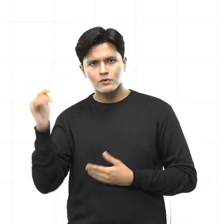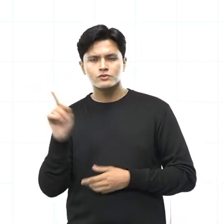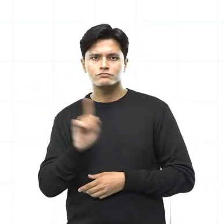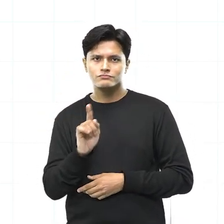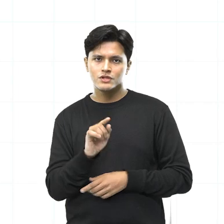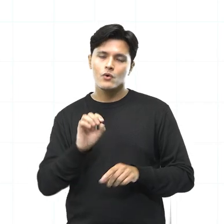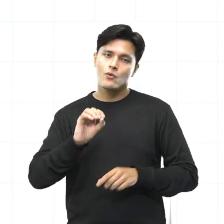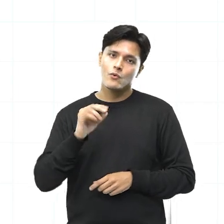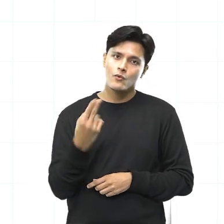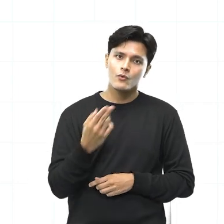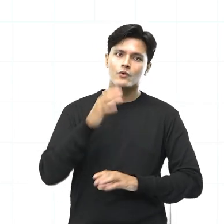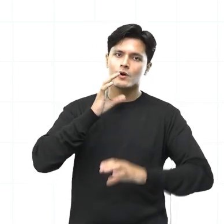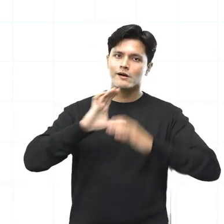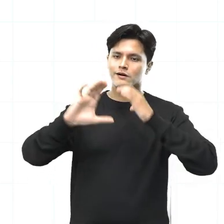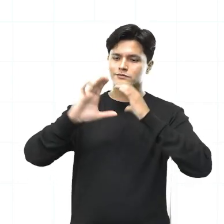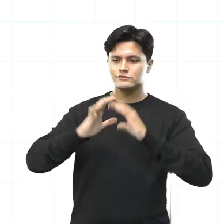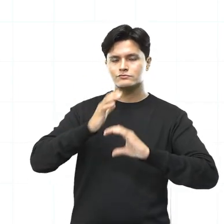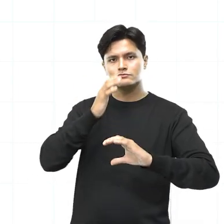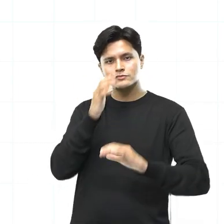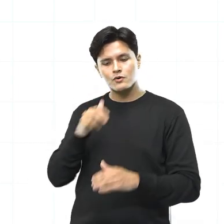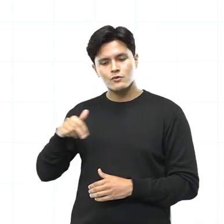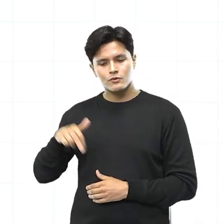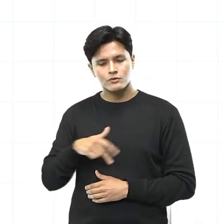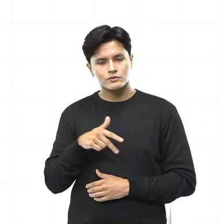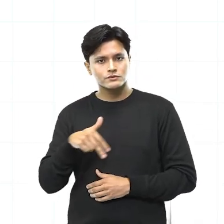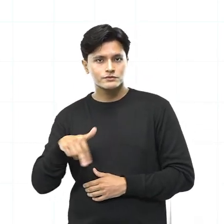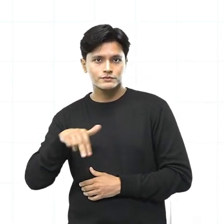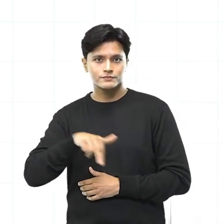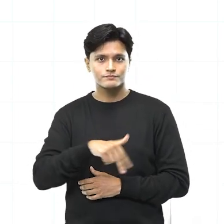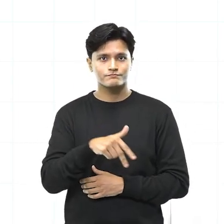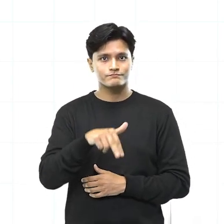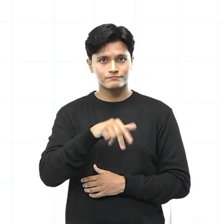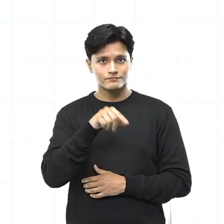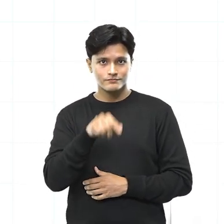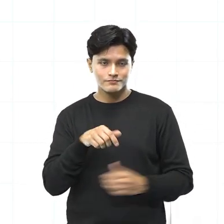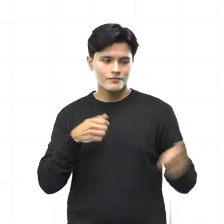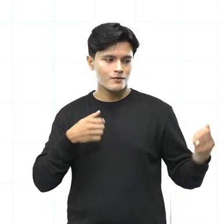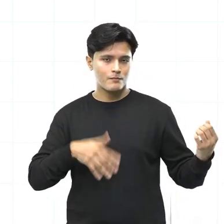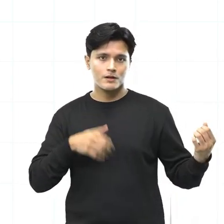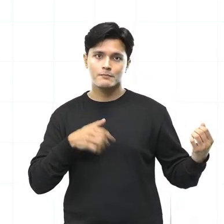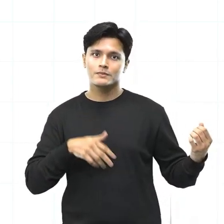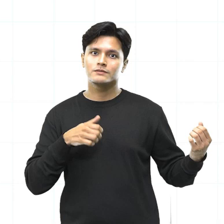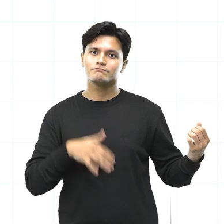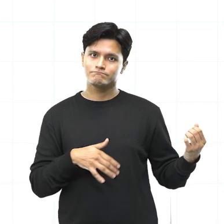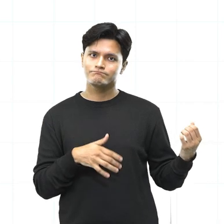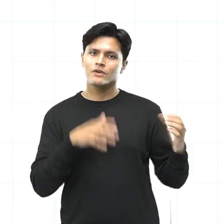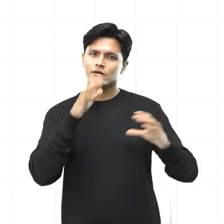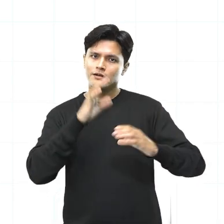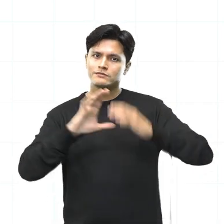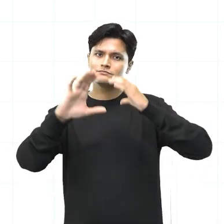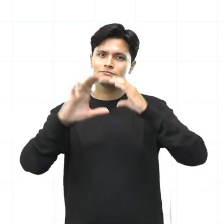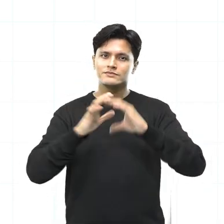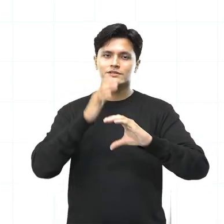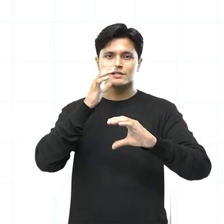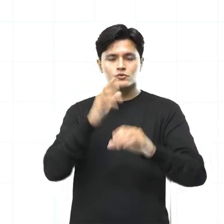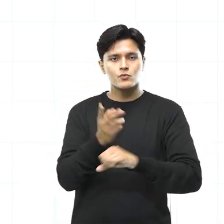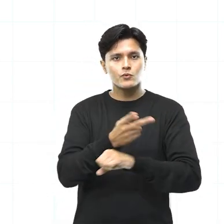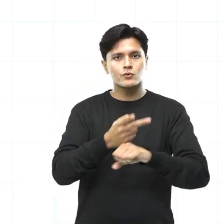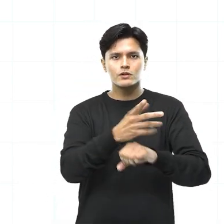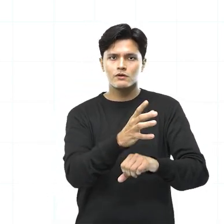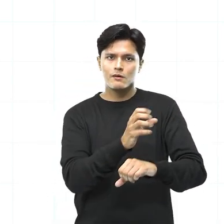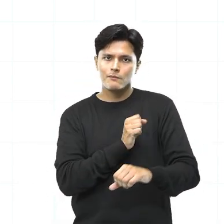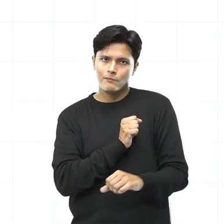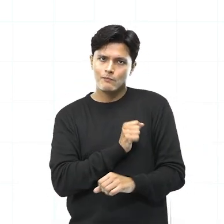que vive vagando com sua viola, cantando pachola à percura de amor, né? Então veja que ele